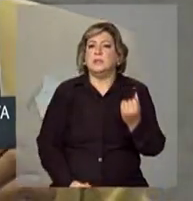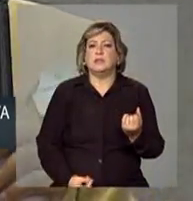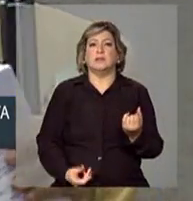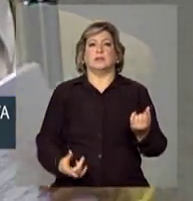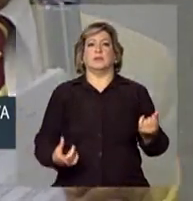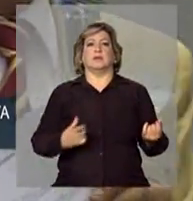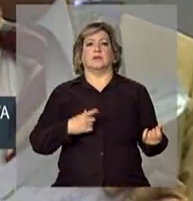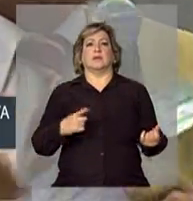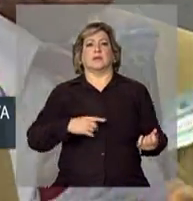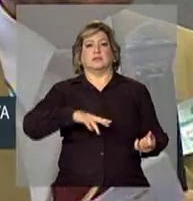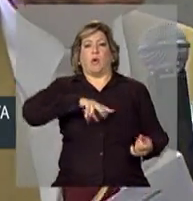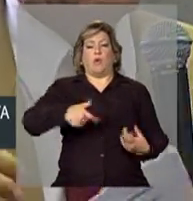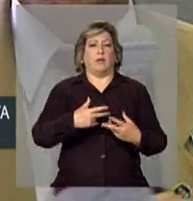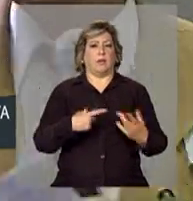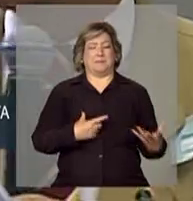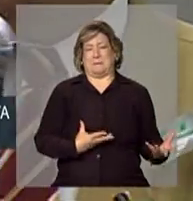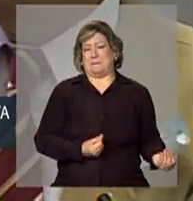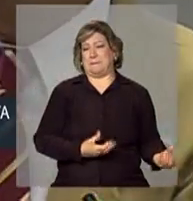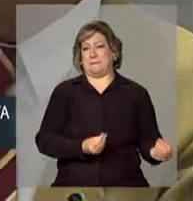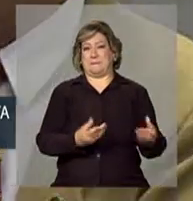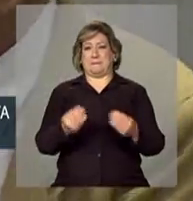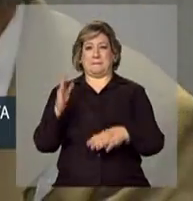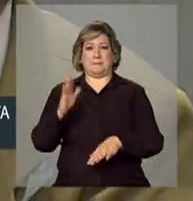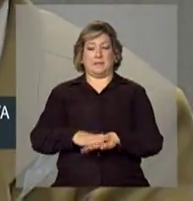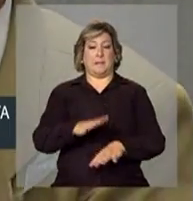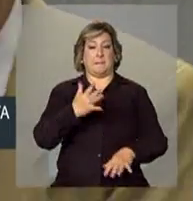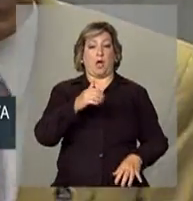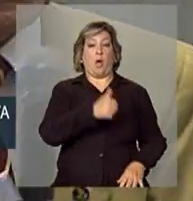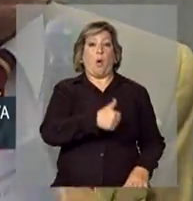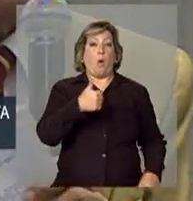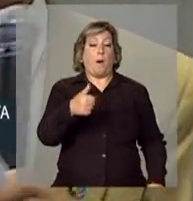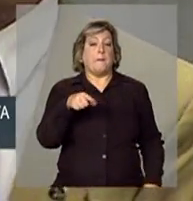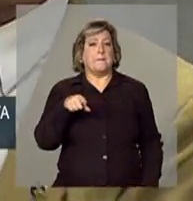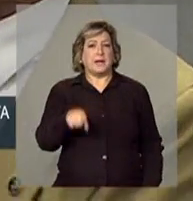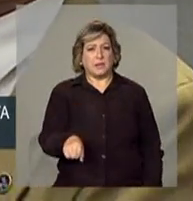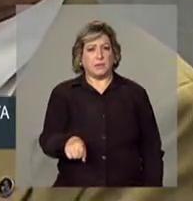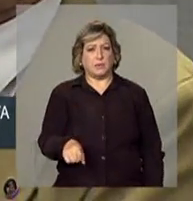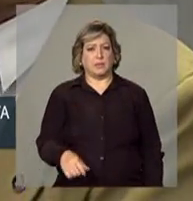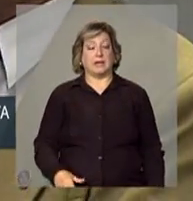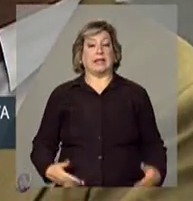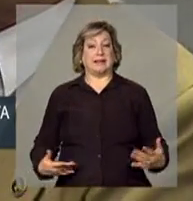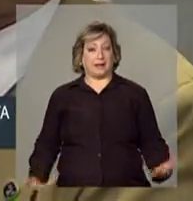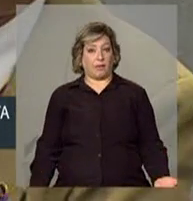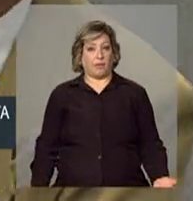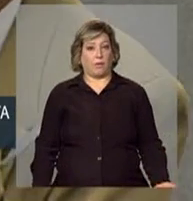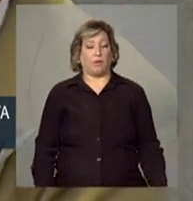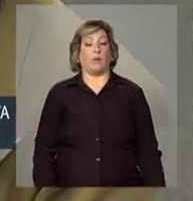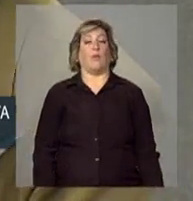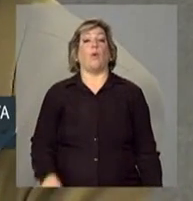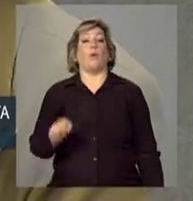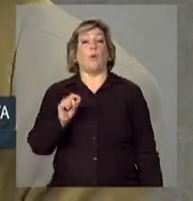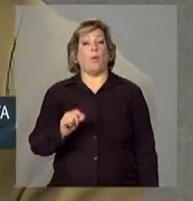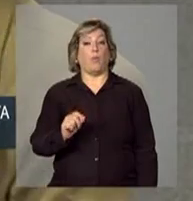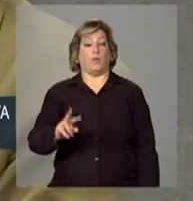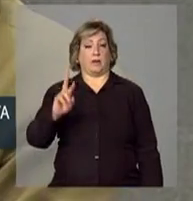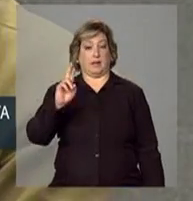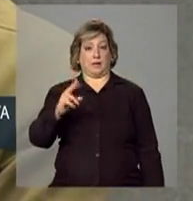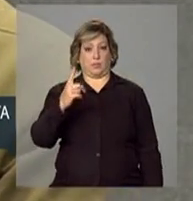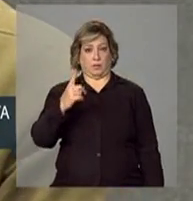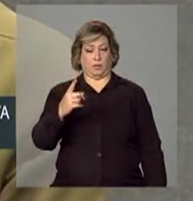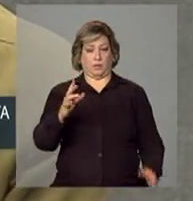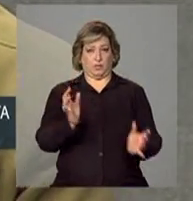a lista de milhares, cerca de 11 mil. Portanto, o que representa uma instituição,